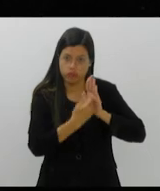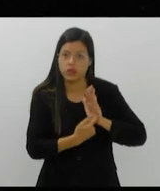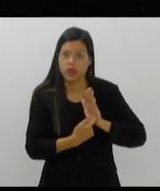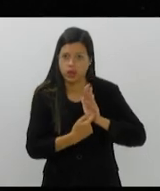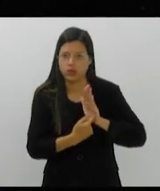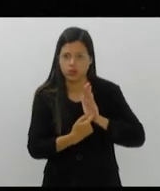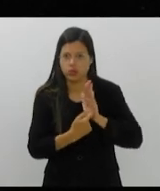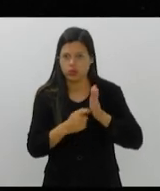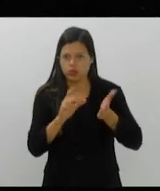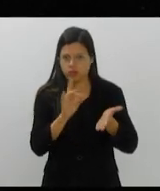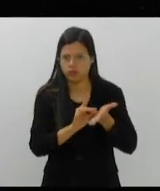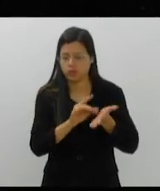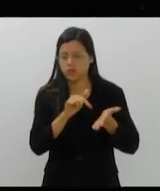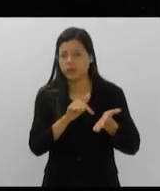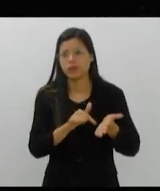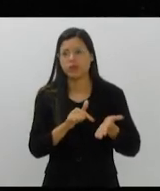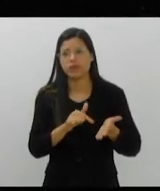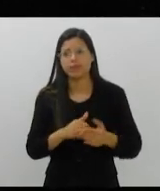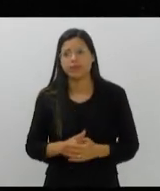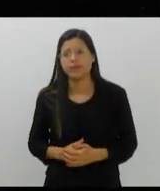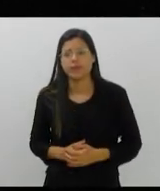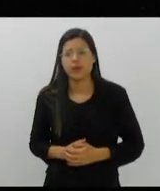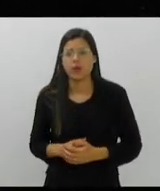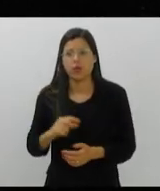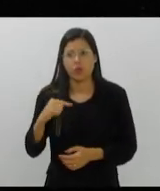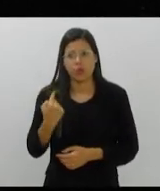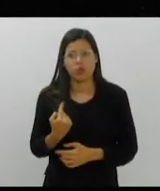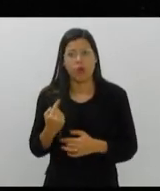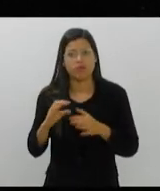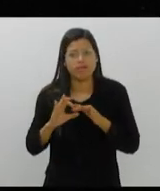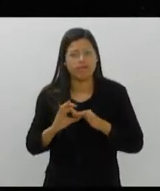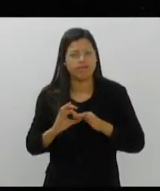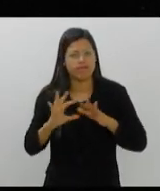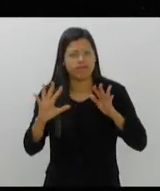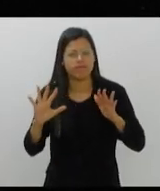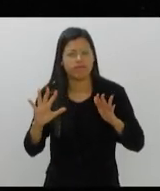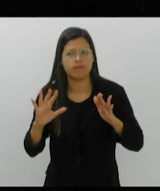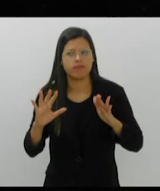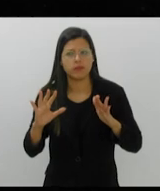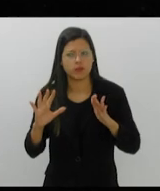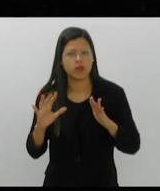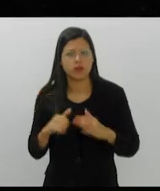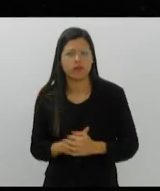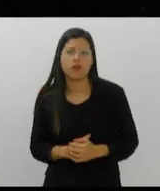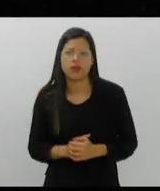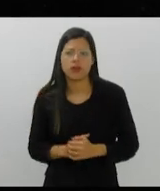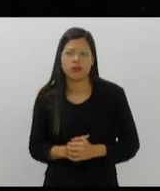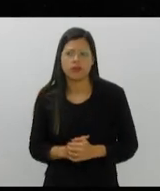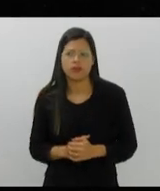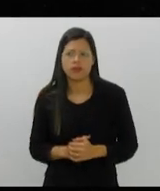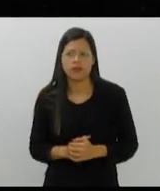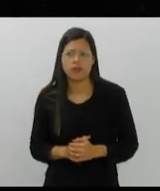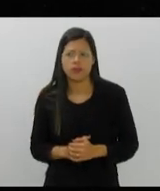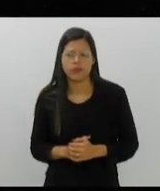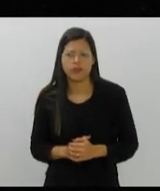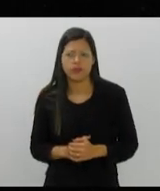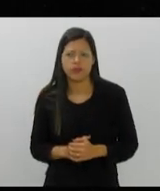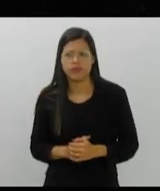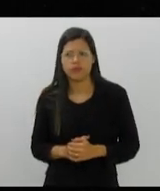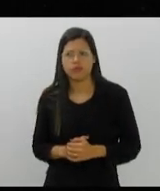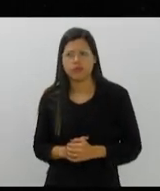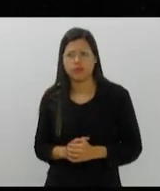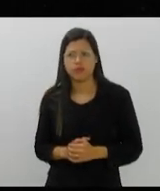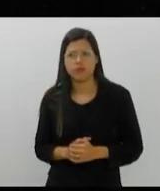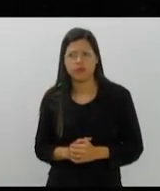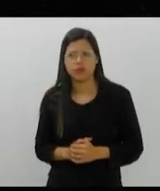original, nós poderemos também ficar livre do famoso, inacreditável